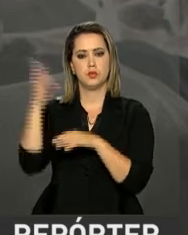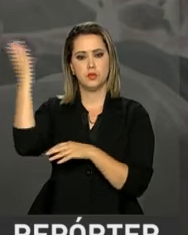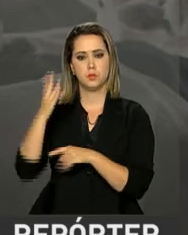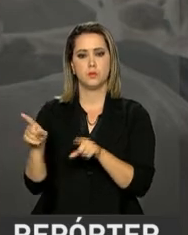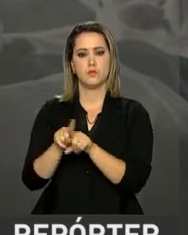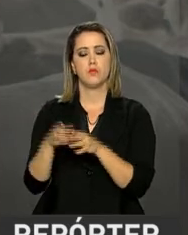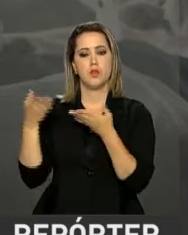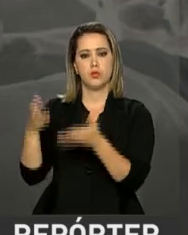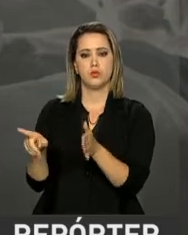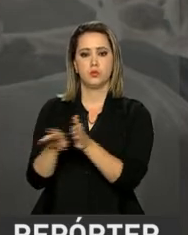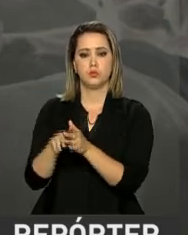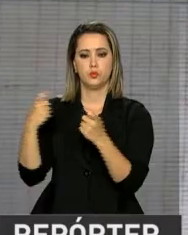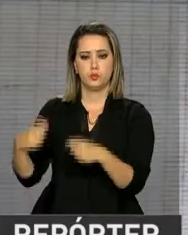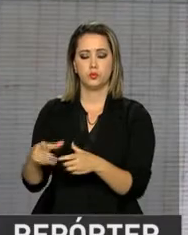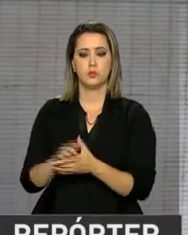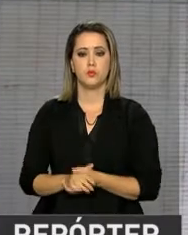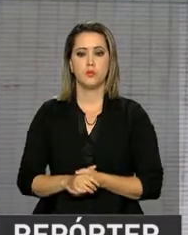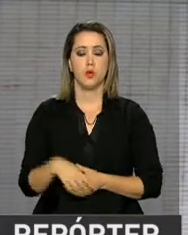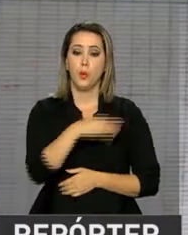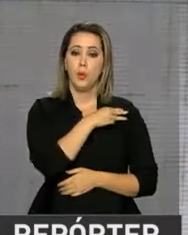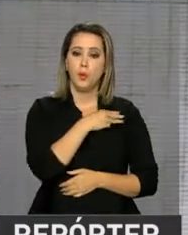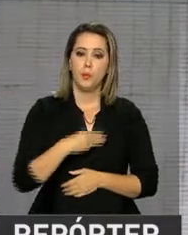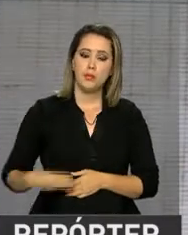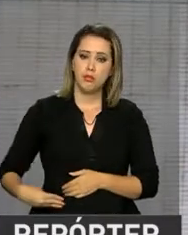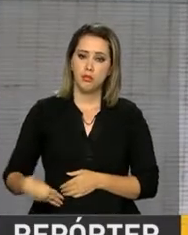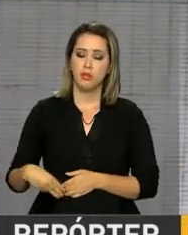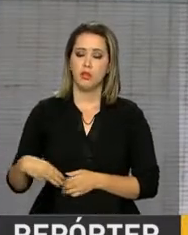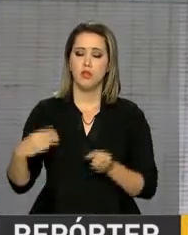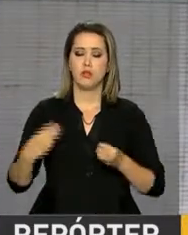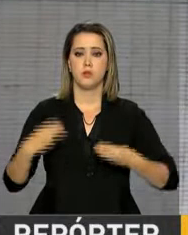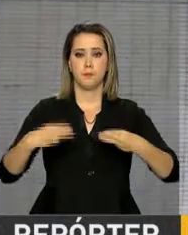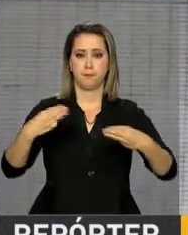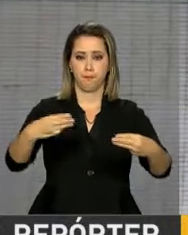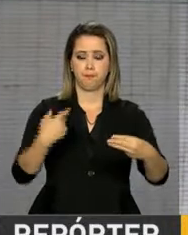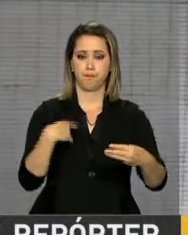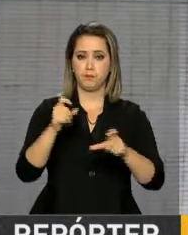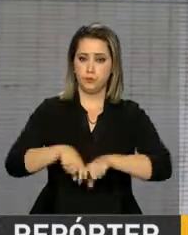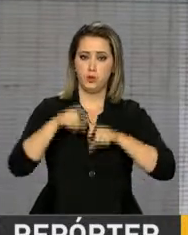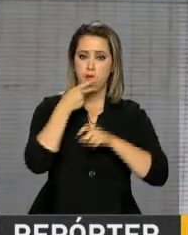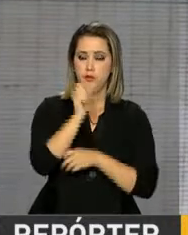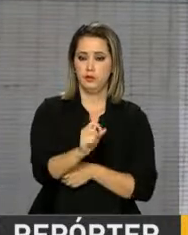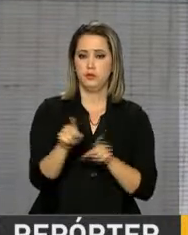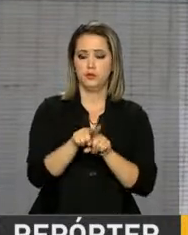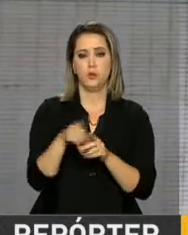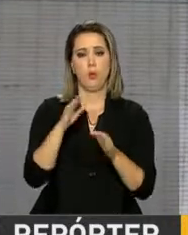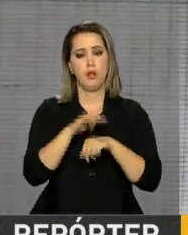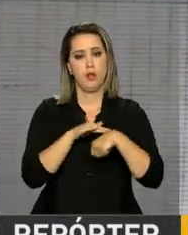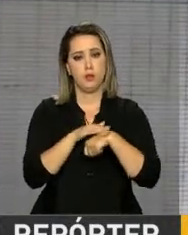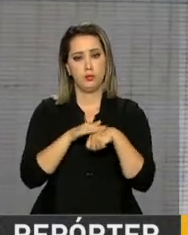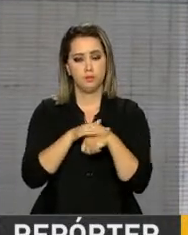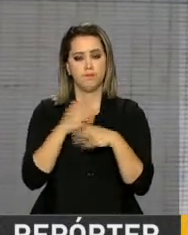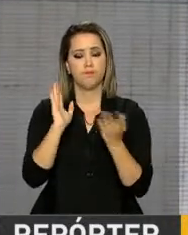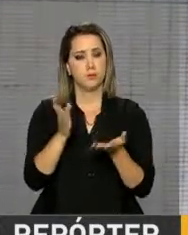foram para os estados unidos o ministro da agricultura blairo maggi disse que as conversas sobre a carne brasileira com os estados